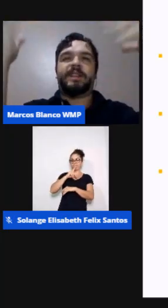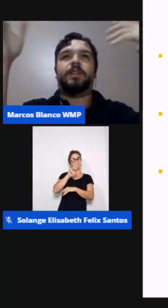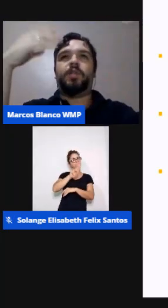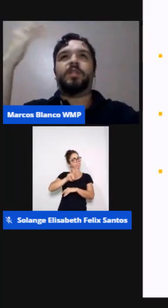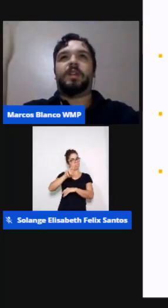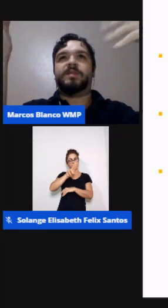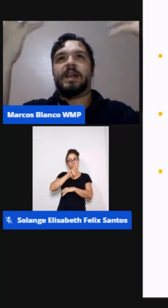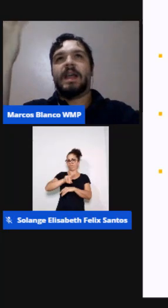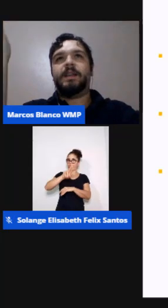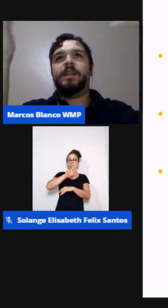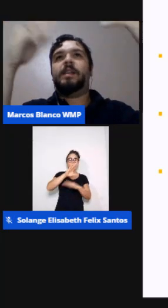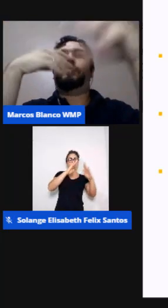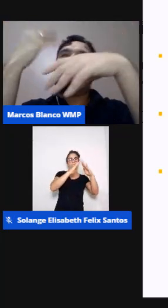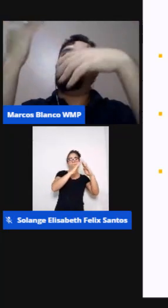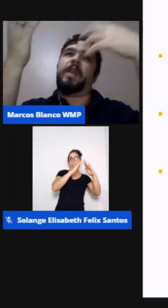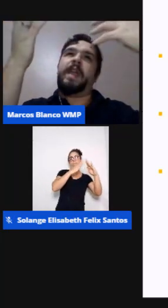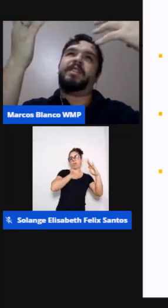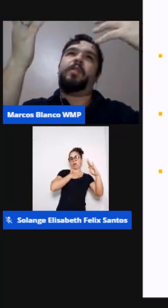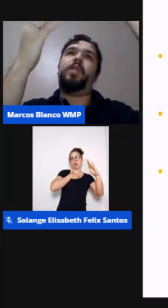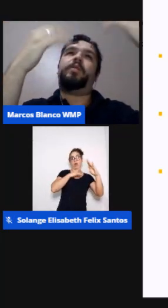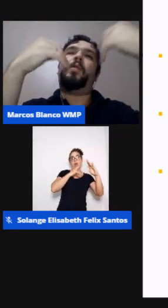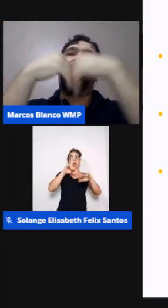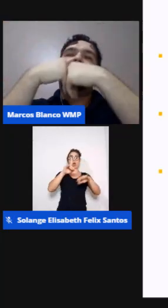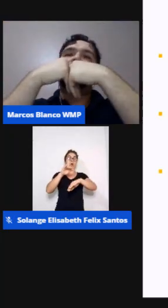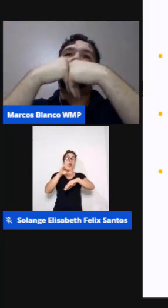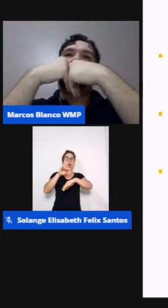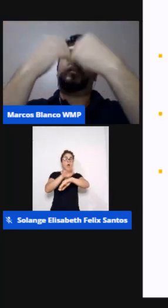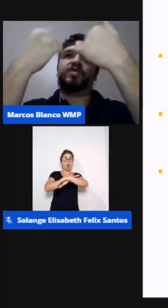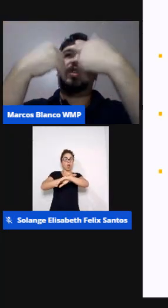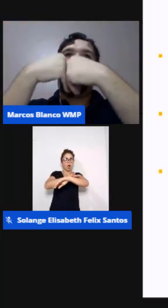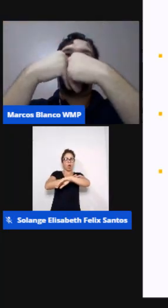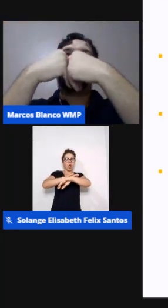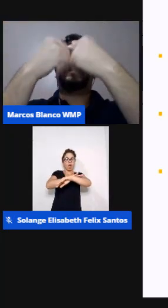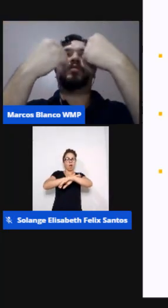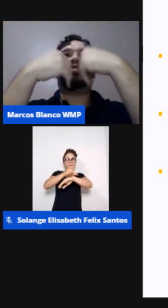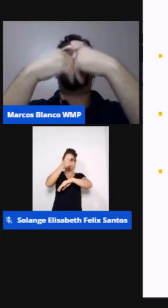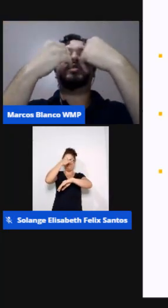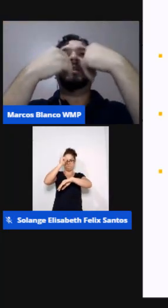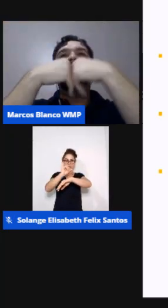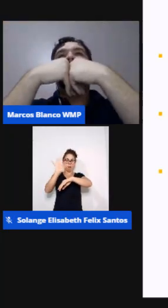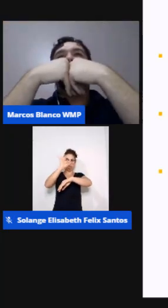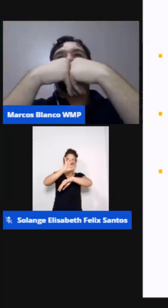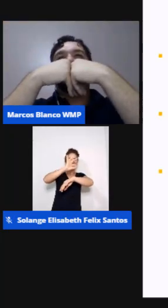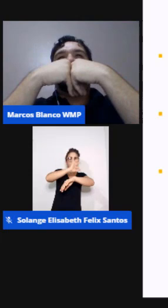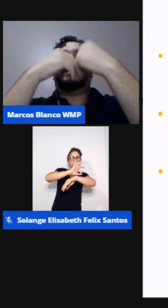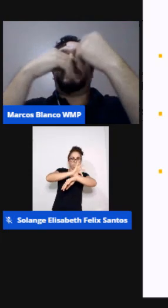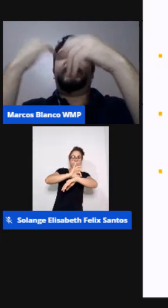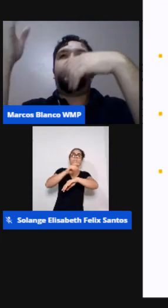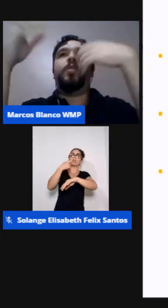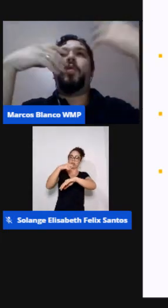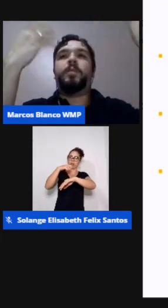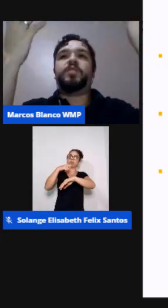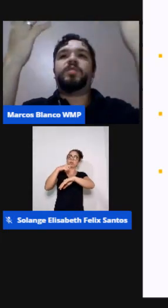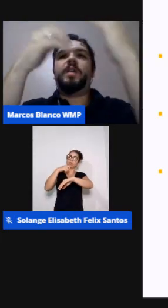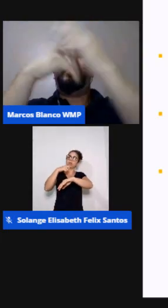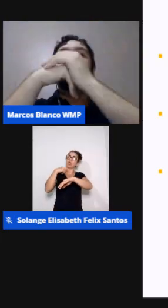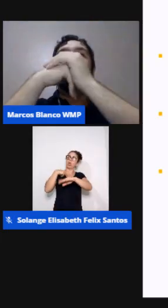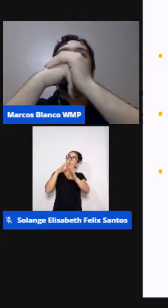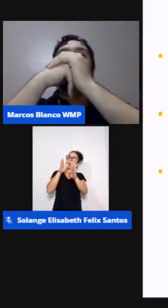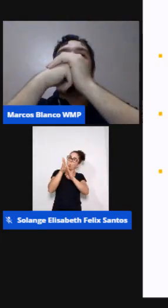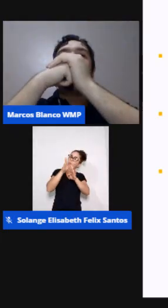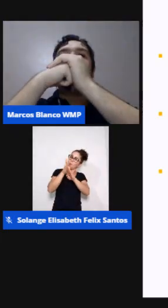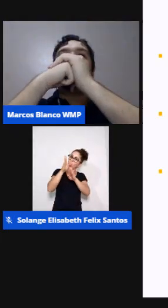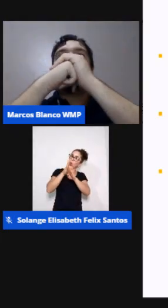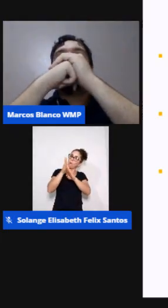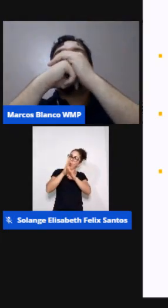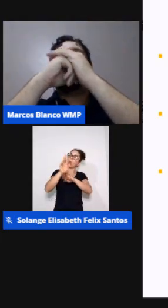Repelente, eu aconselho todos a usarem, de acordo com o médico, o seu médico, você consulte, porque você pode ter alergia a algum composto